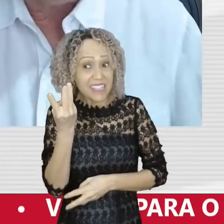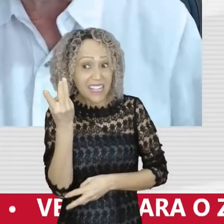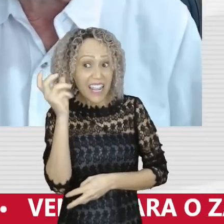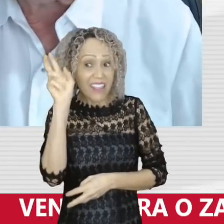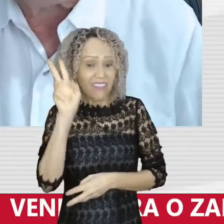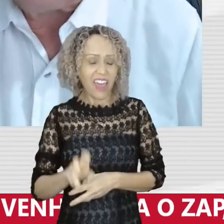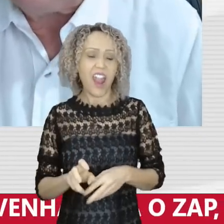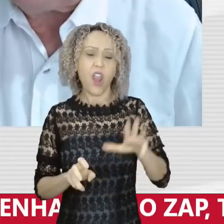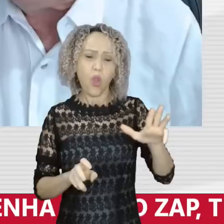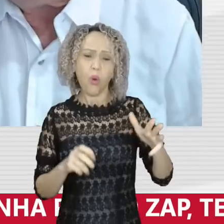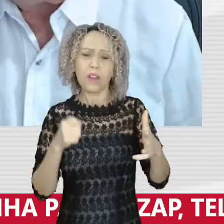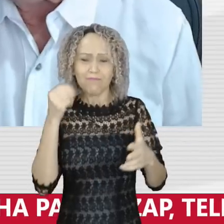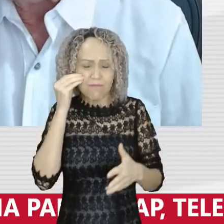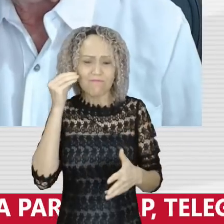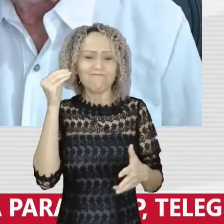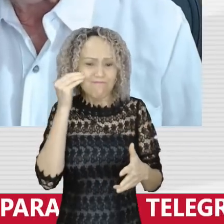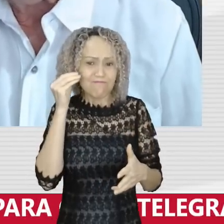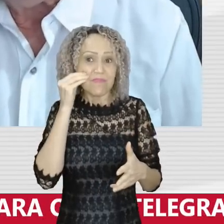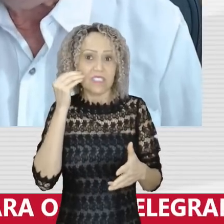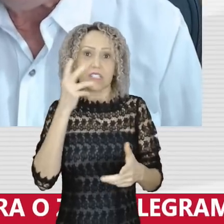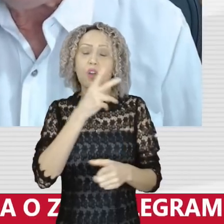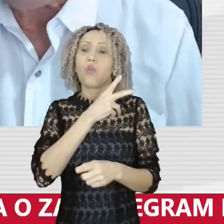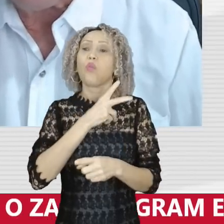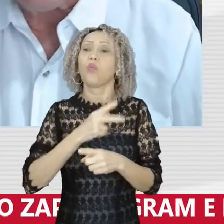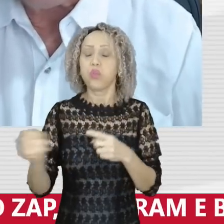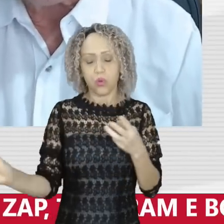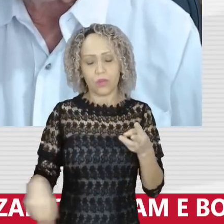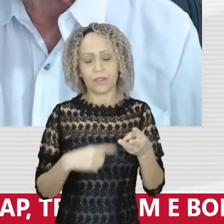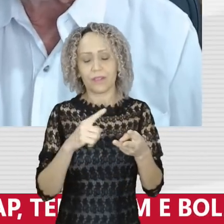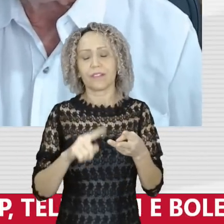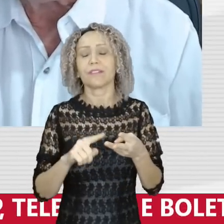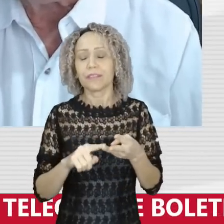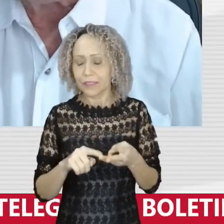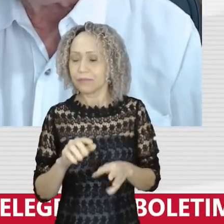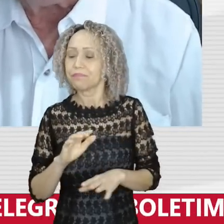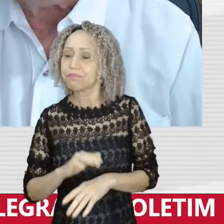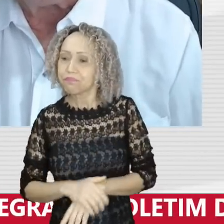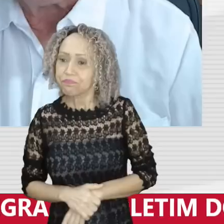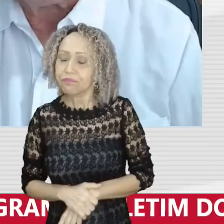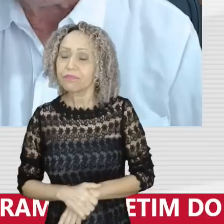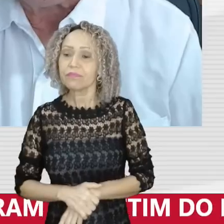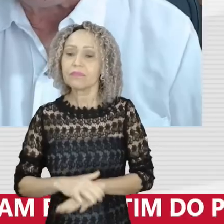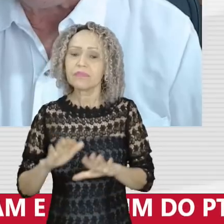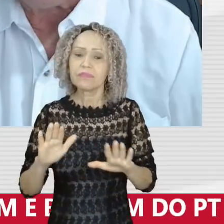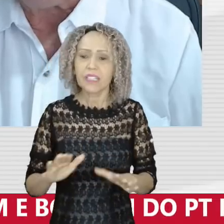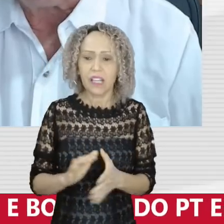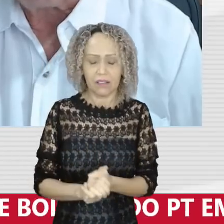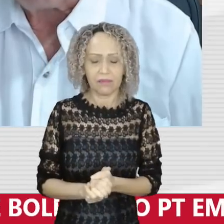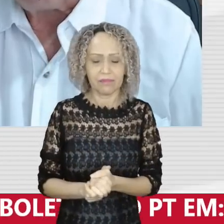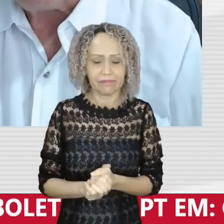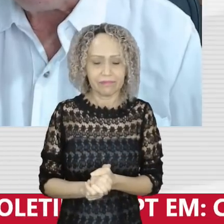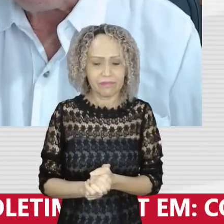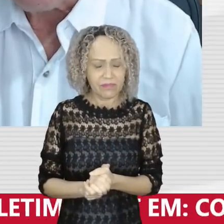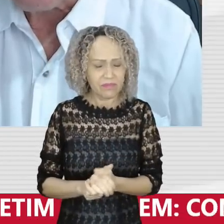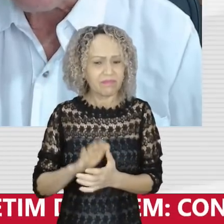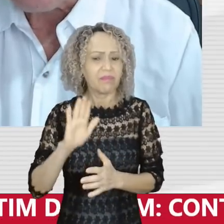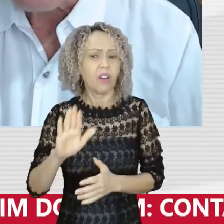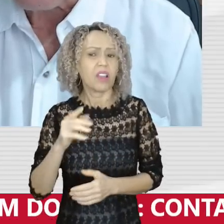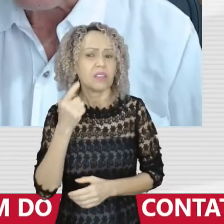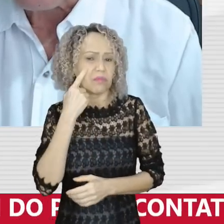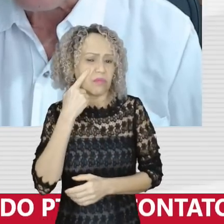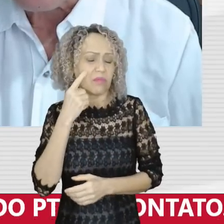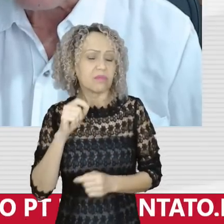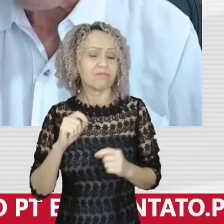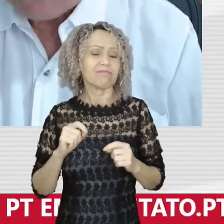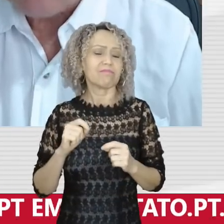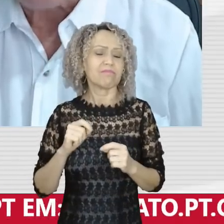para a classe trabalhadora, ter ali um trabalhador sendo eleito, metalúrgico sendo eleito. Mas eu vejo, o que eu